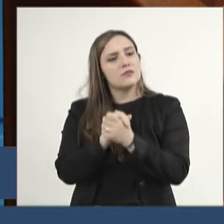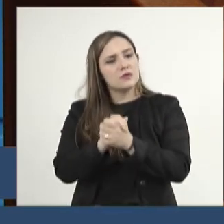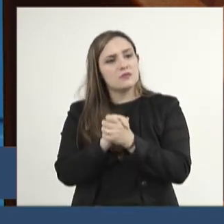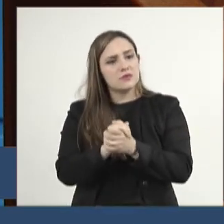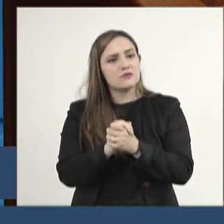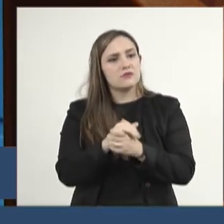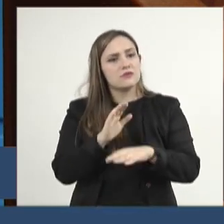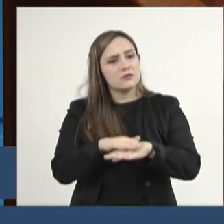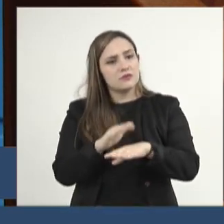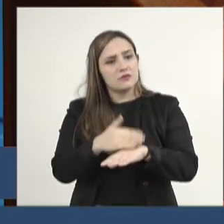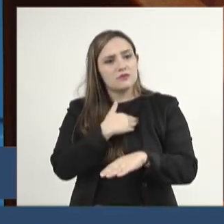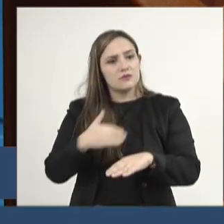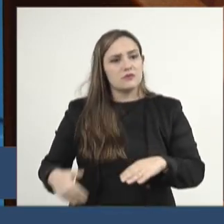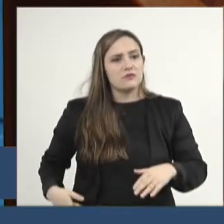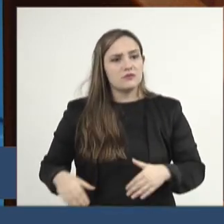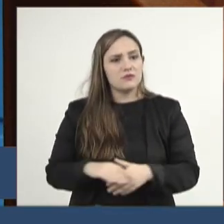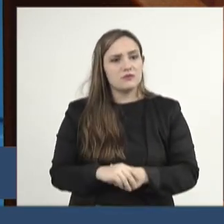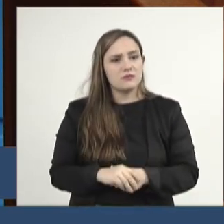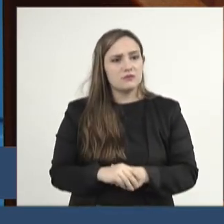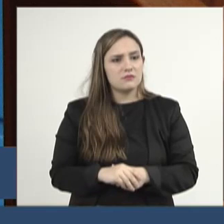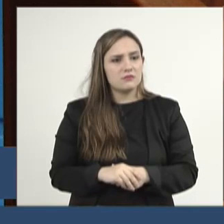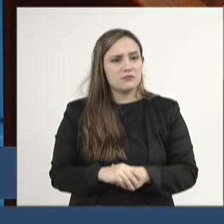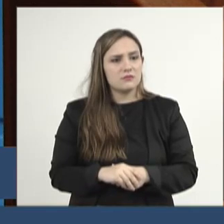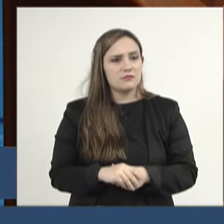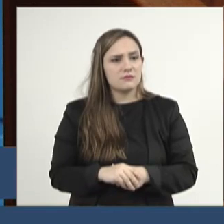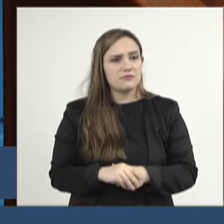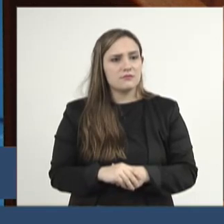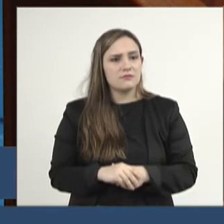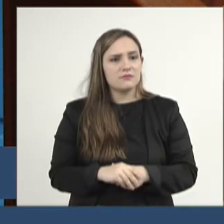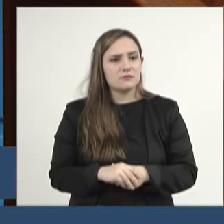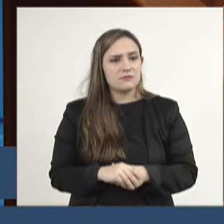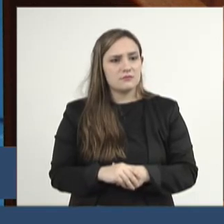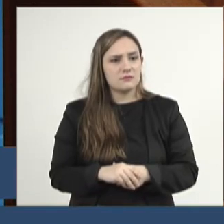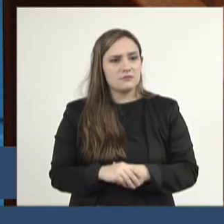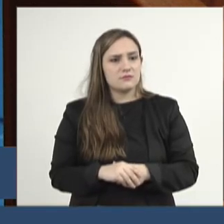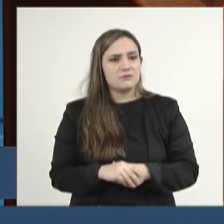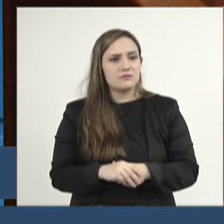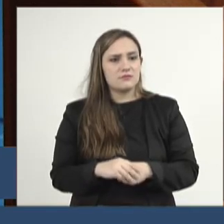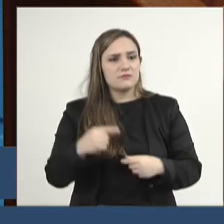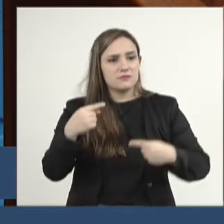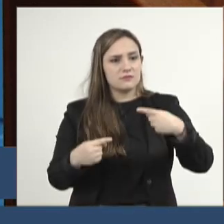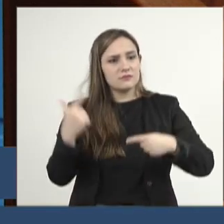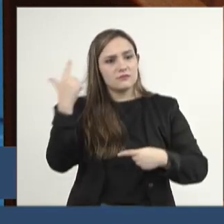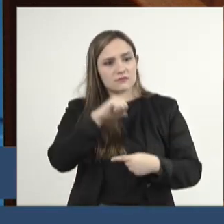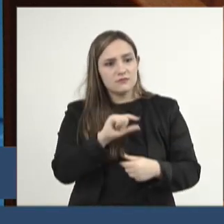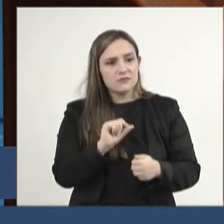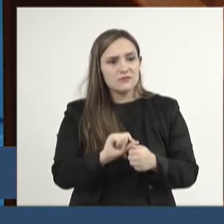a iniciativa do governo para que nós pudéssemos fazer essa discussão.